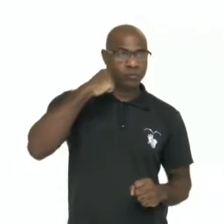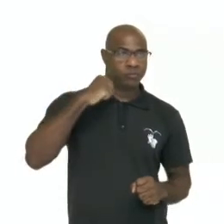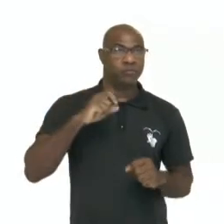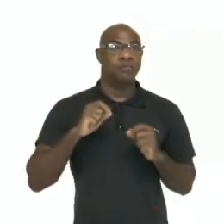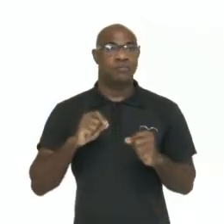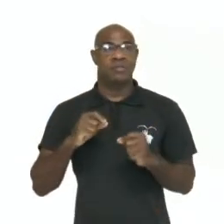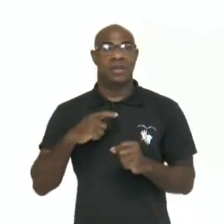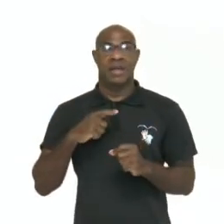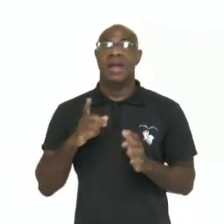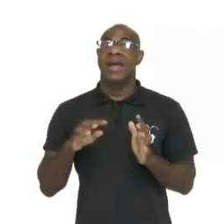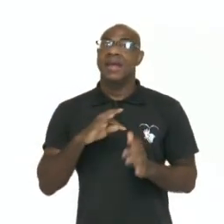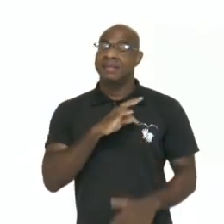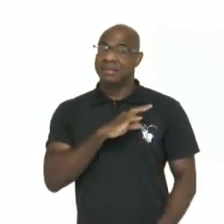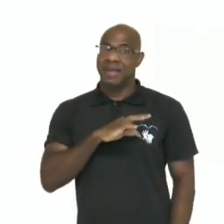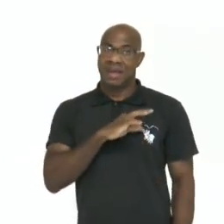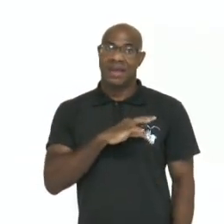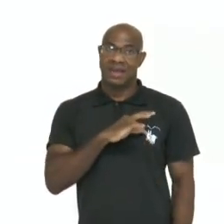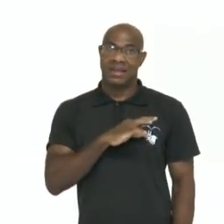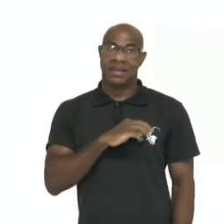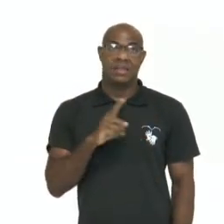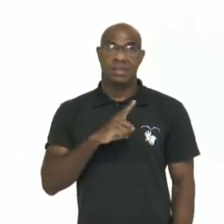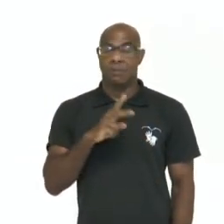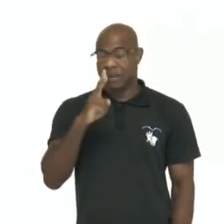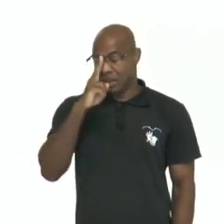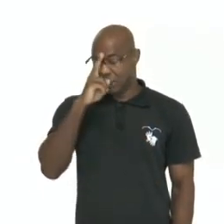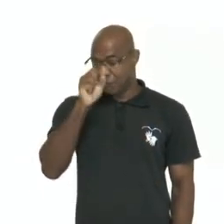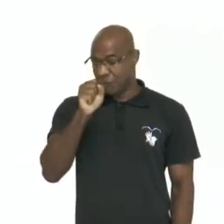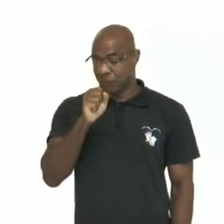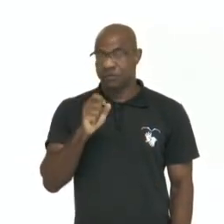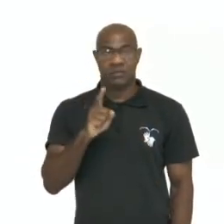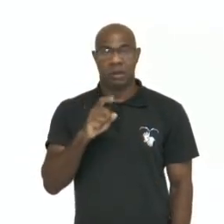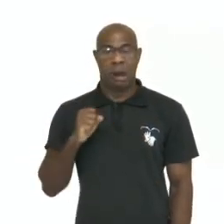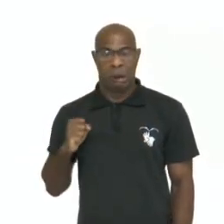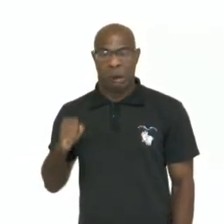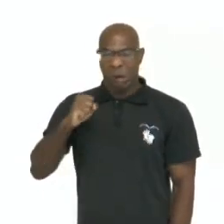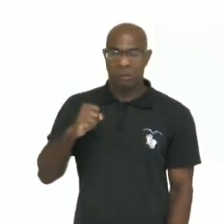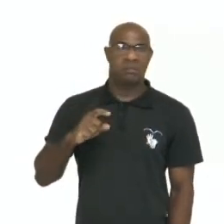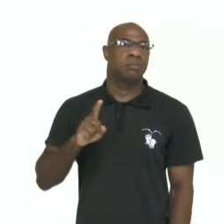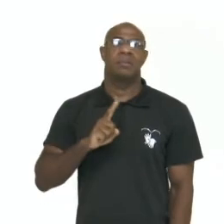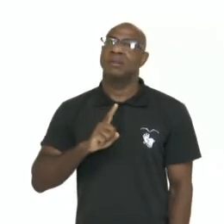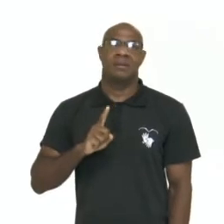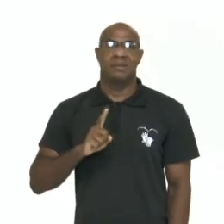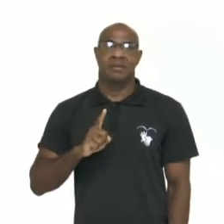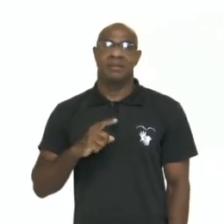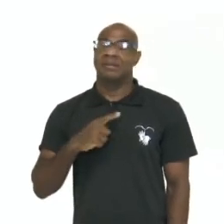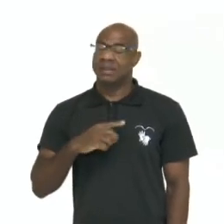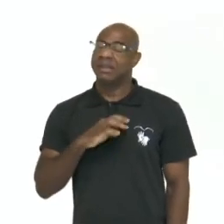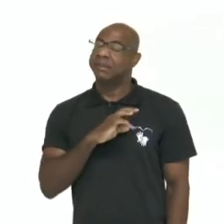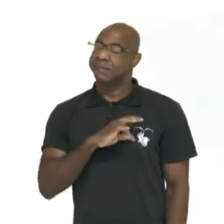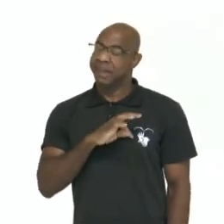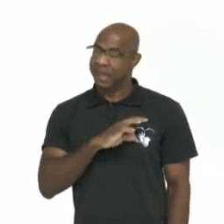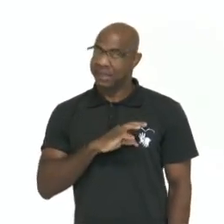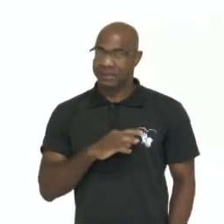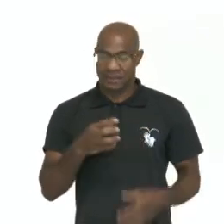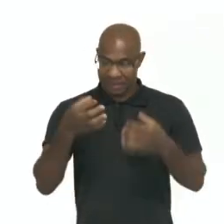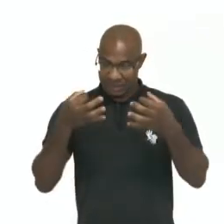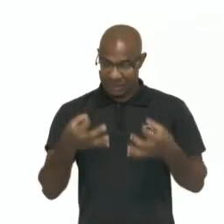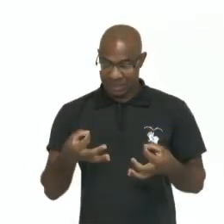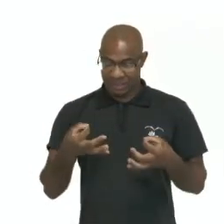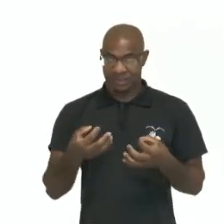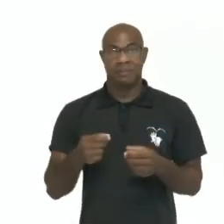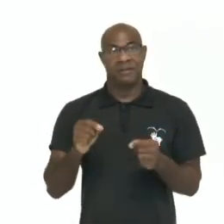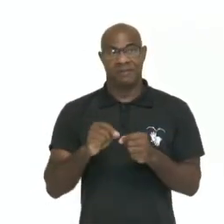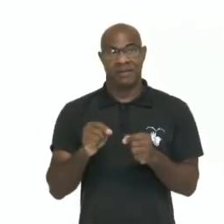pela técnica e não pela força. Em especial nas aulas de educação física, a gente observa